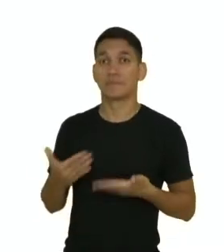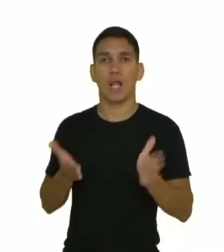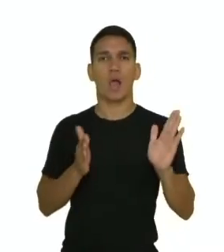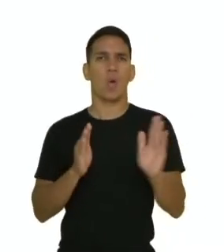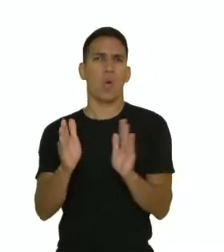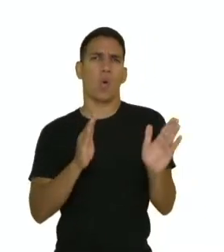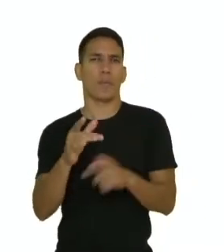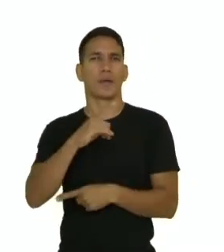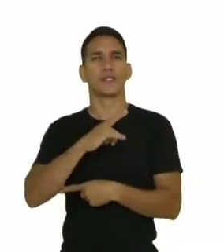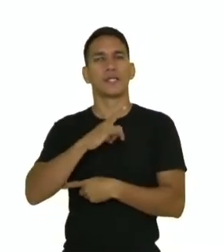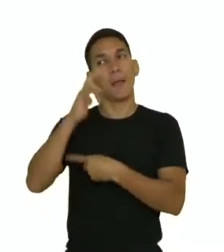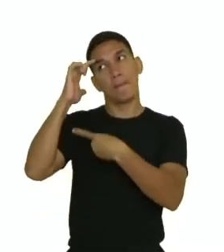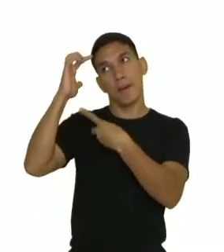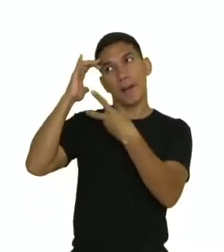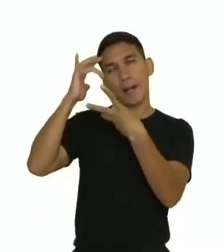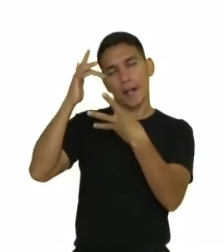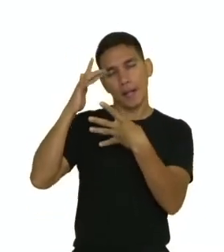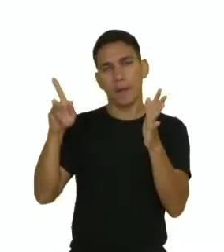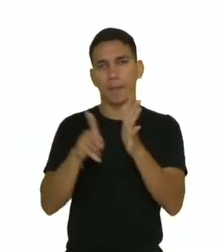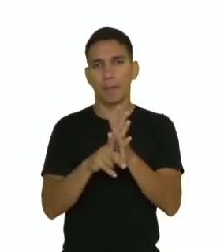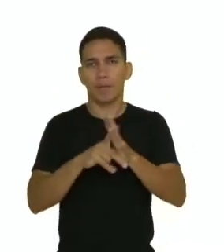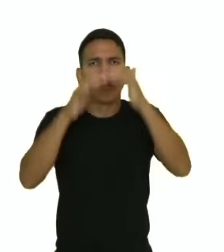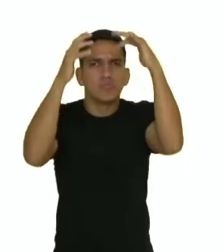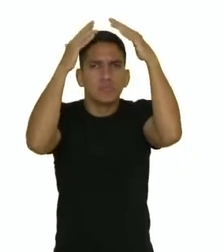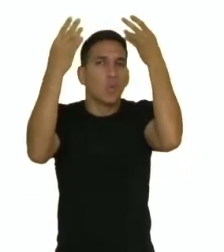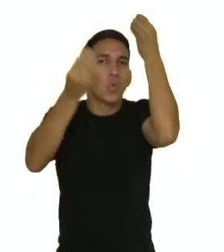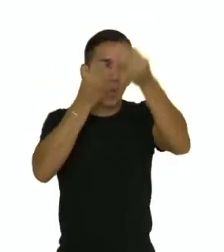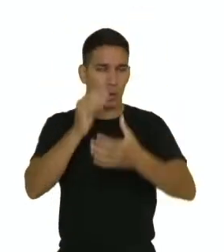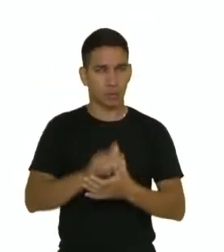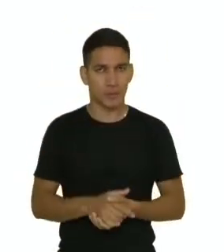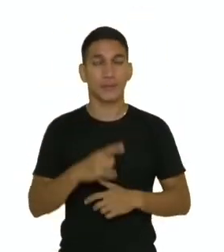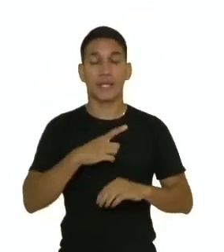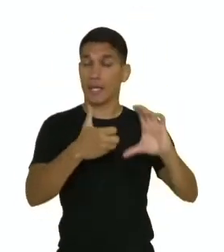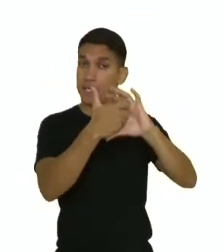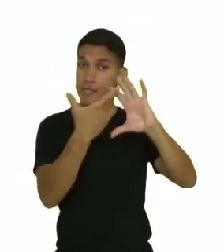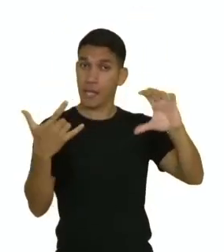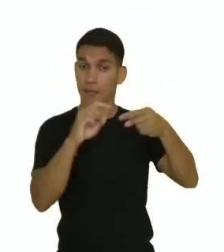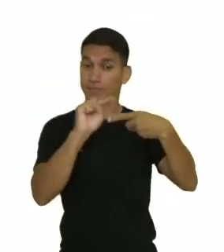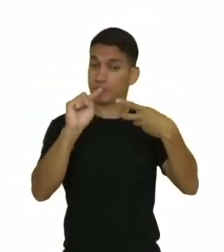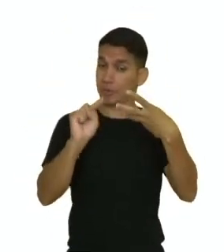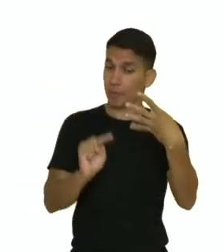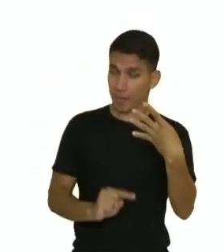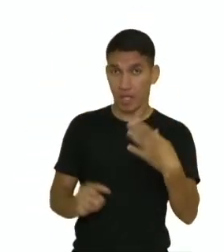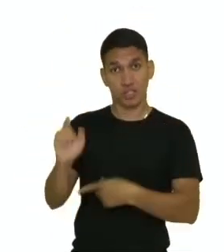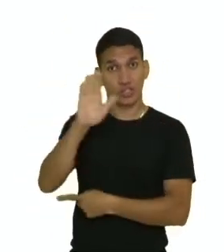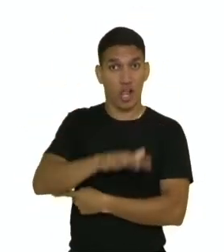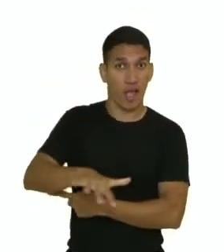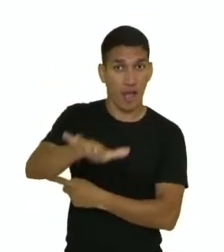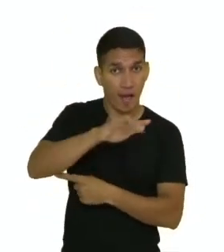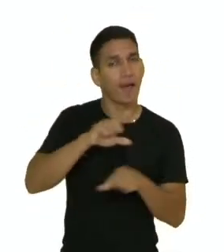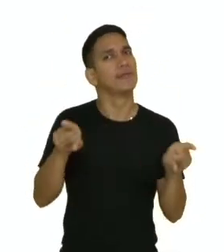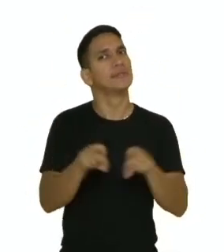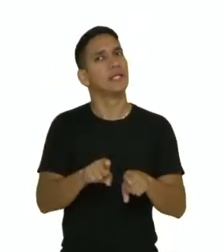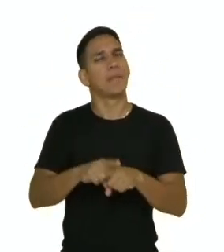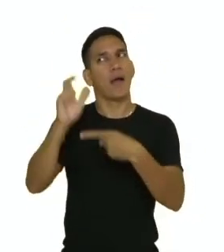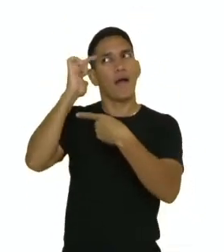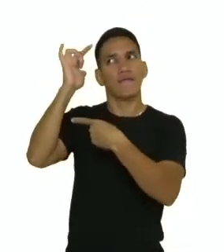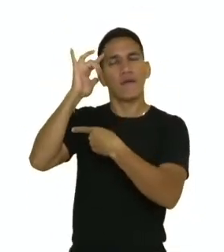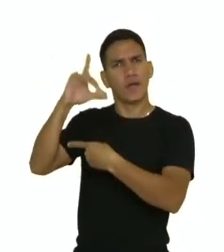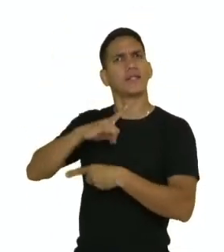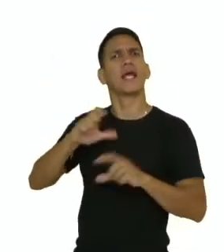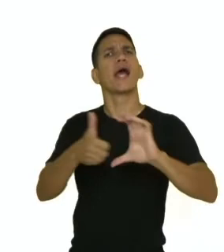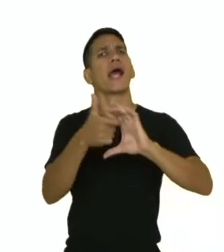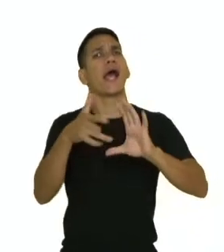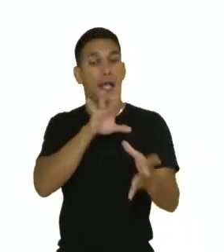do pensamento da filosofia, né? Então, além das suas características gerais, a filosofia também possui características específicas